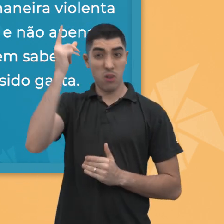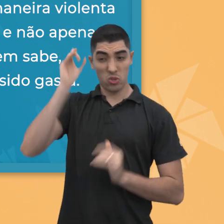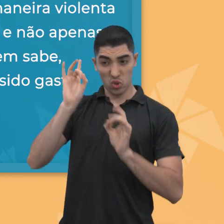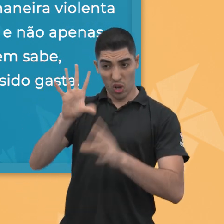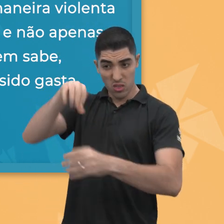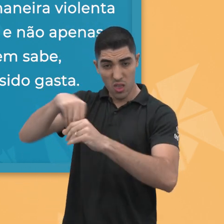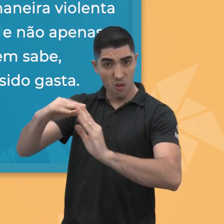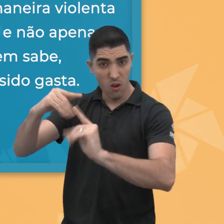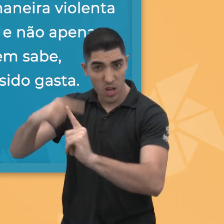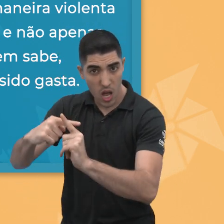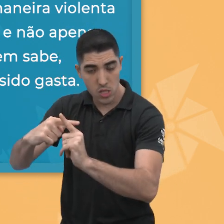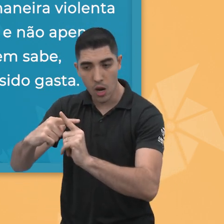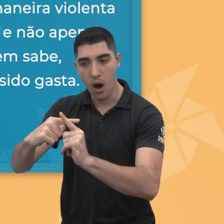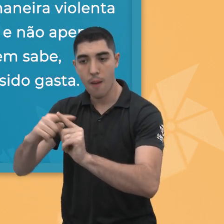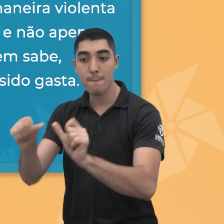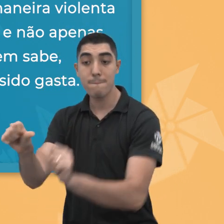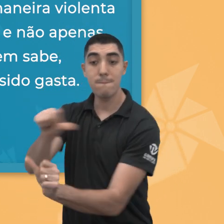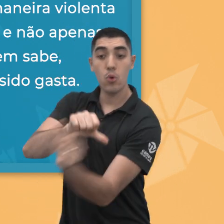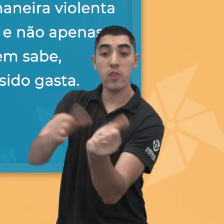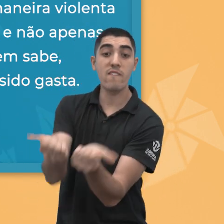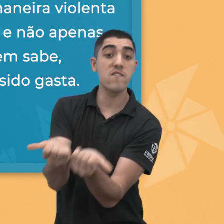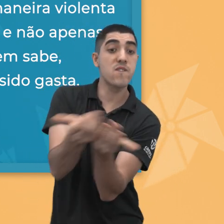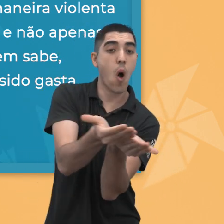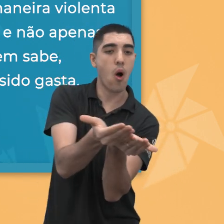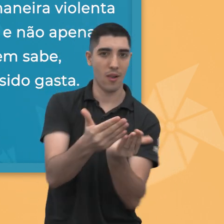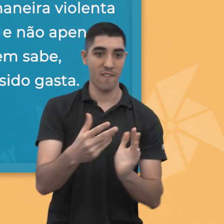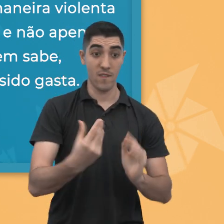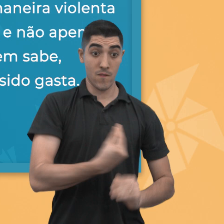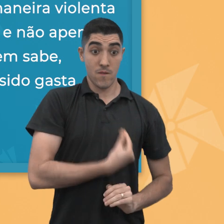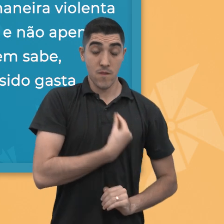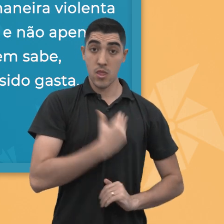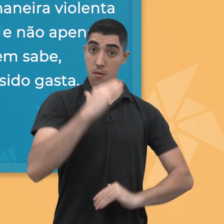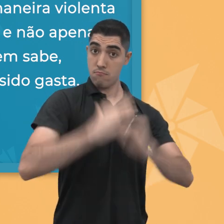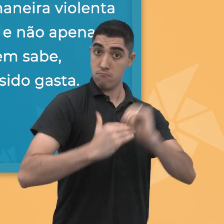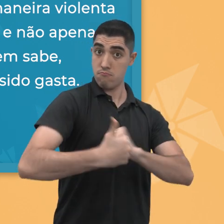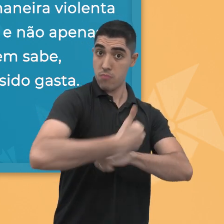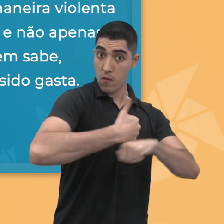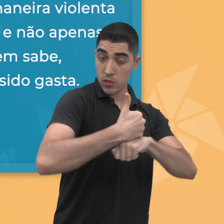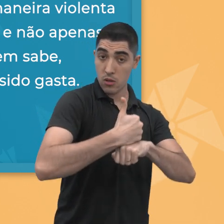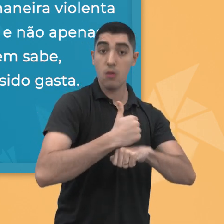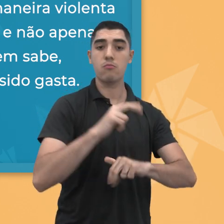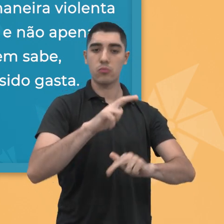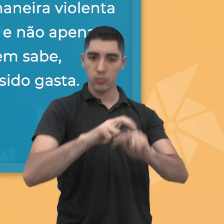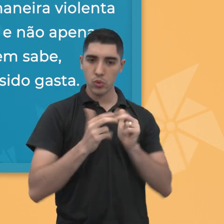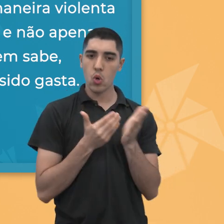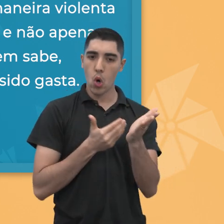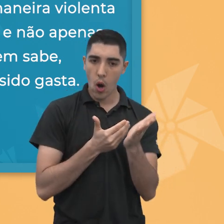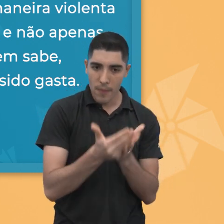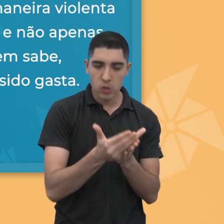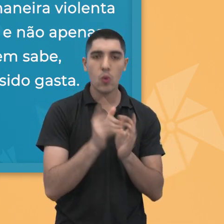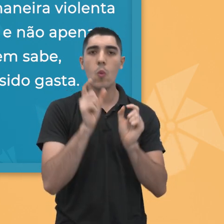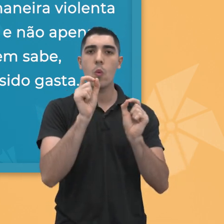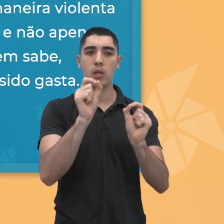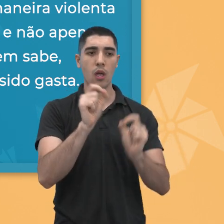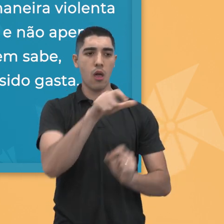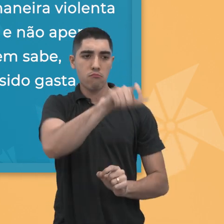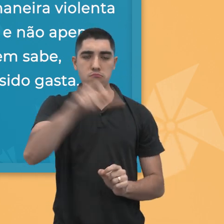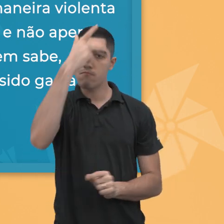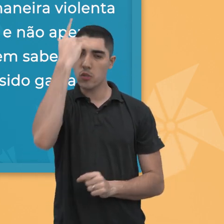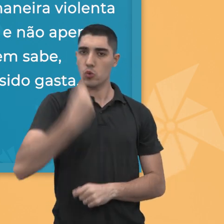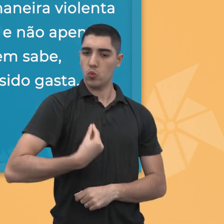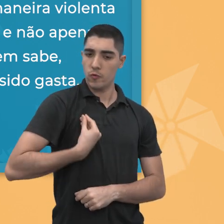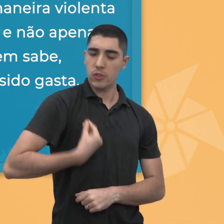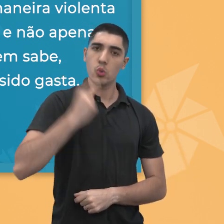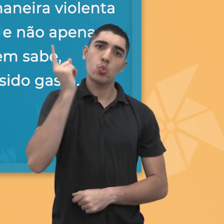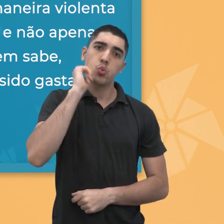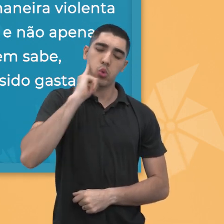e transferido para a vida profissional, passando a influenciar a moralidade secular, a moralidade do